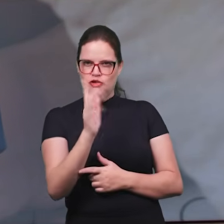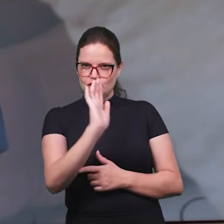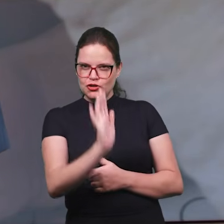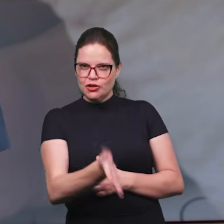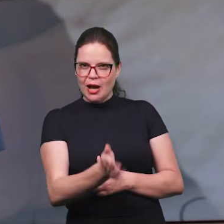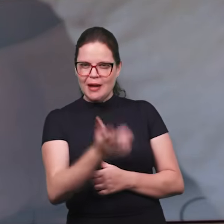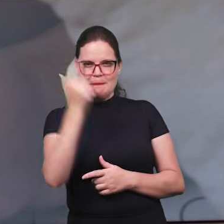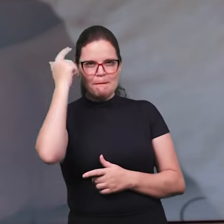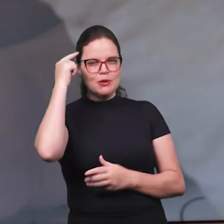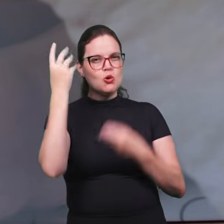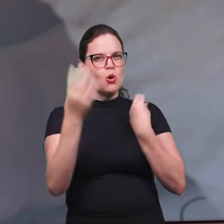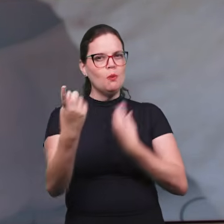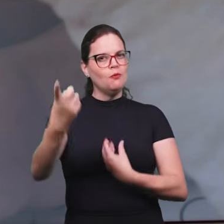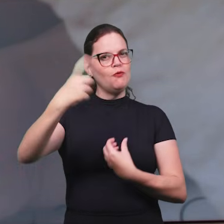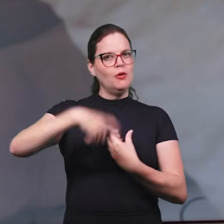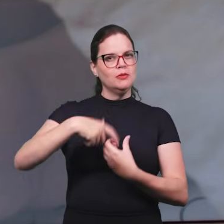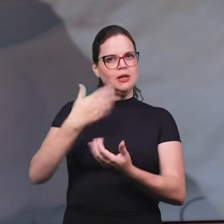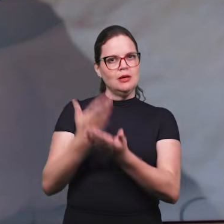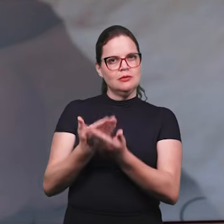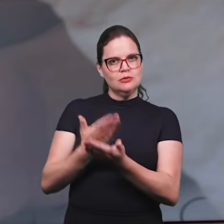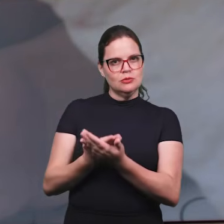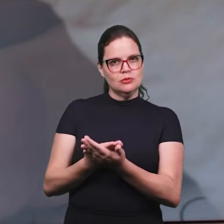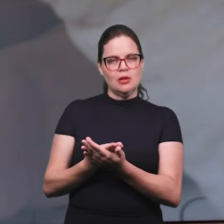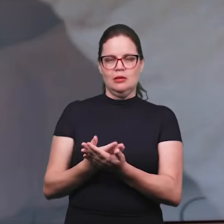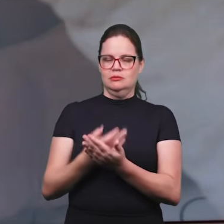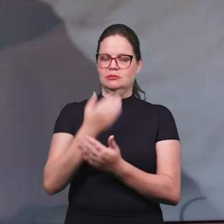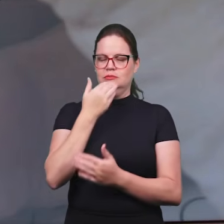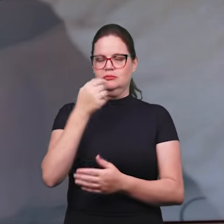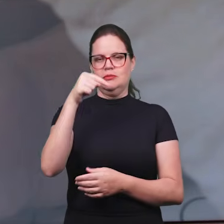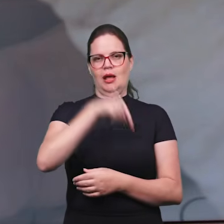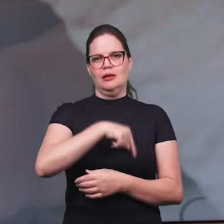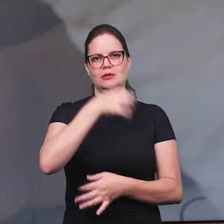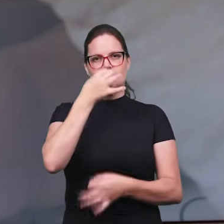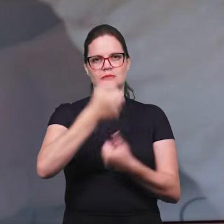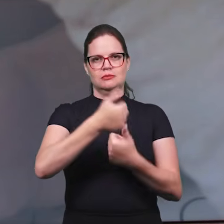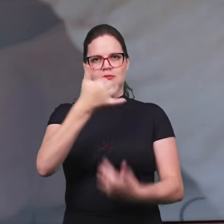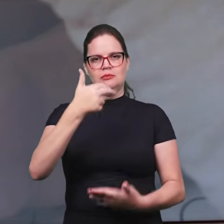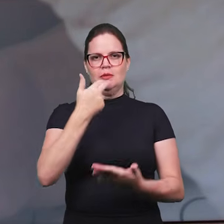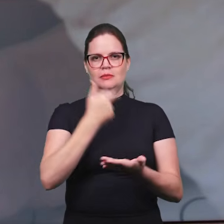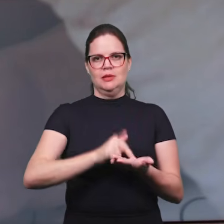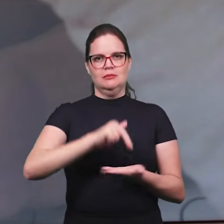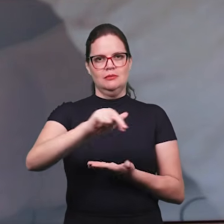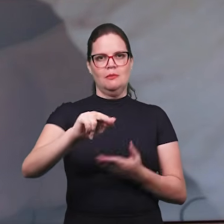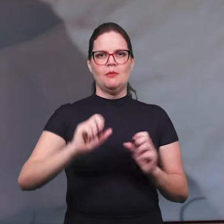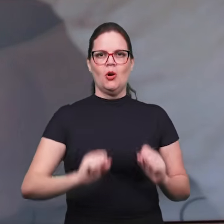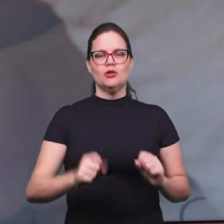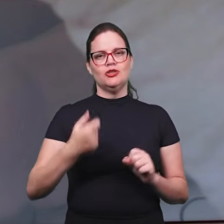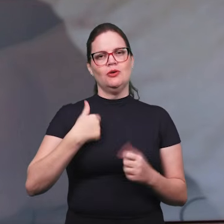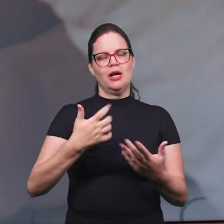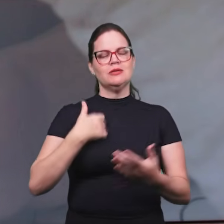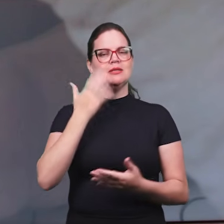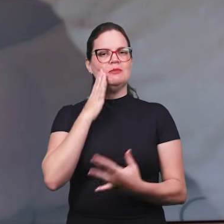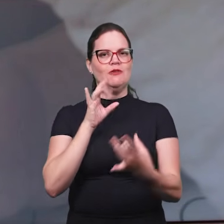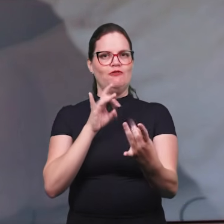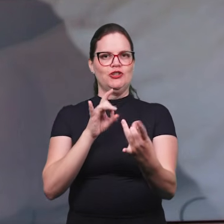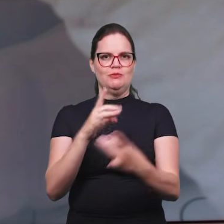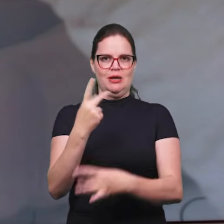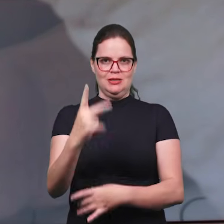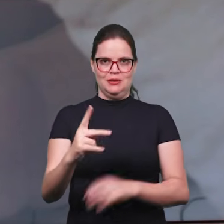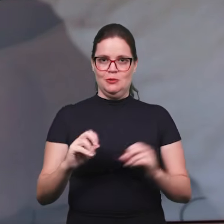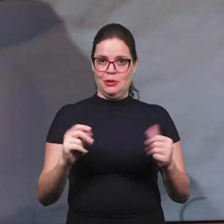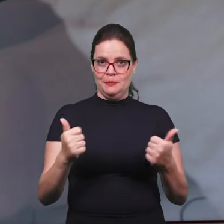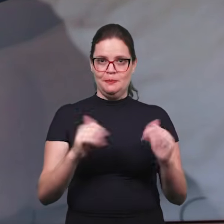de começar a retomar o seu projeto de estudos? Manda uma mensagem para a gente. É fundamental que a gente conheça, né, tenha